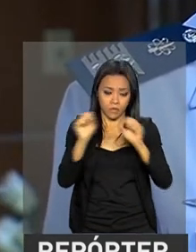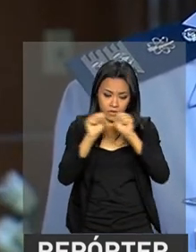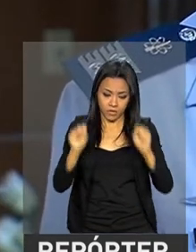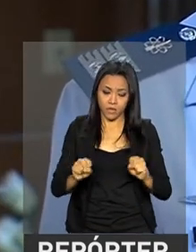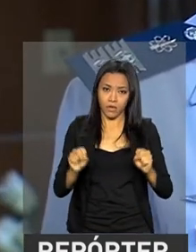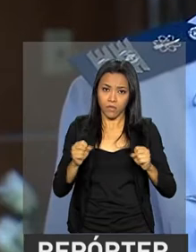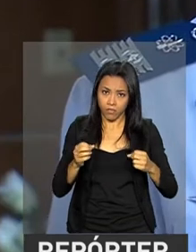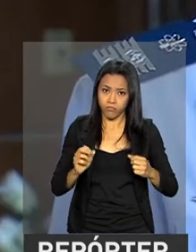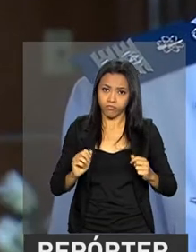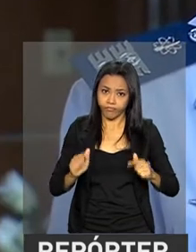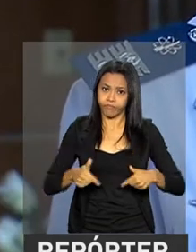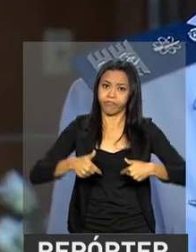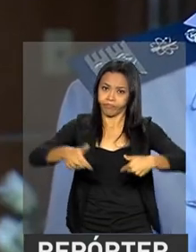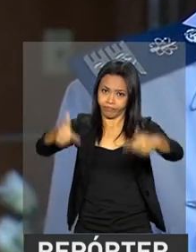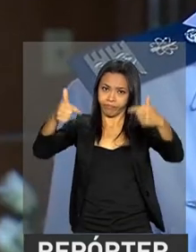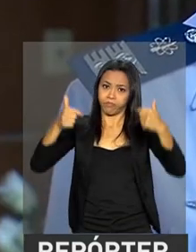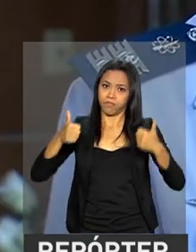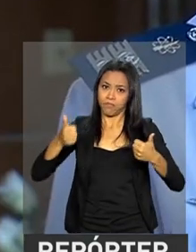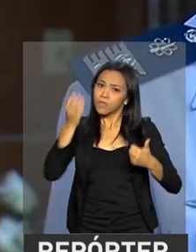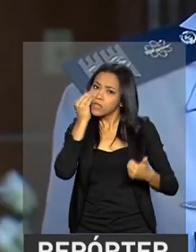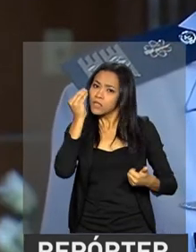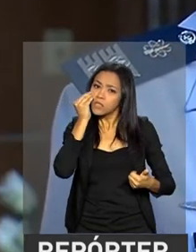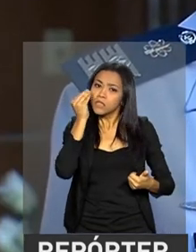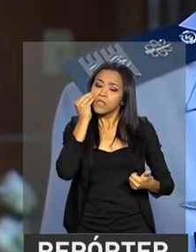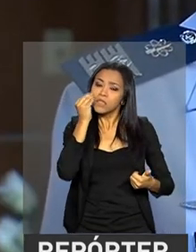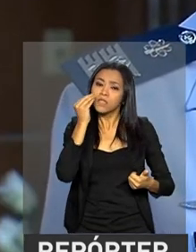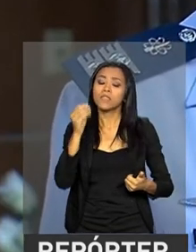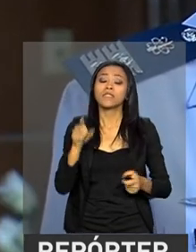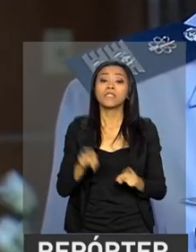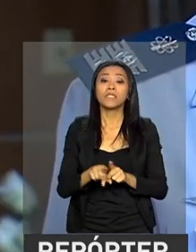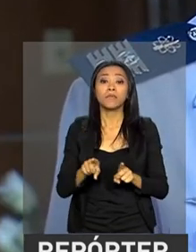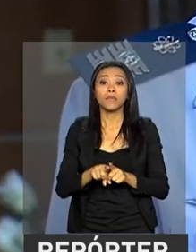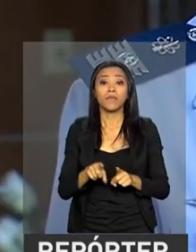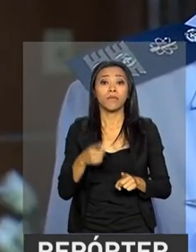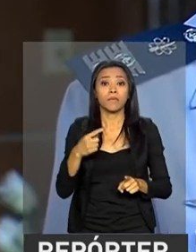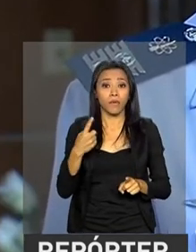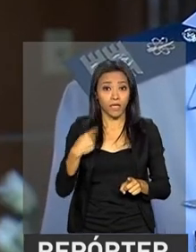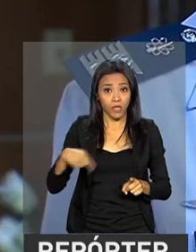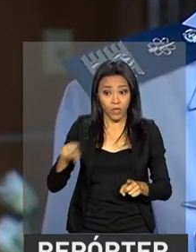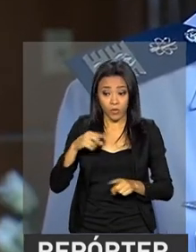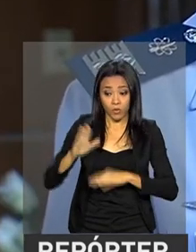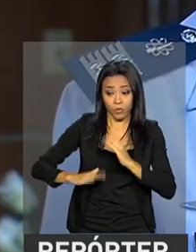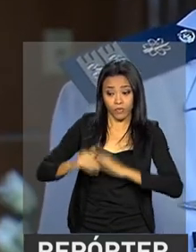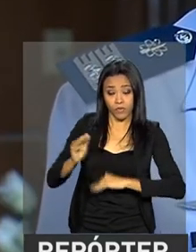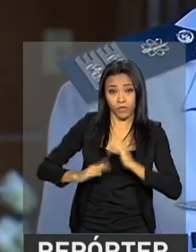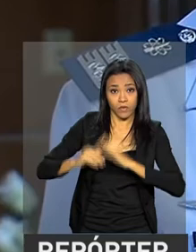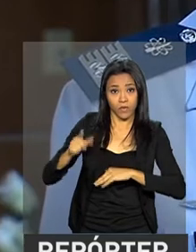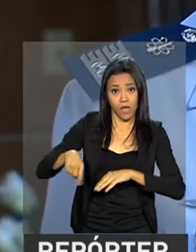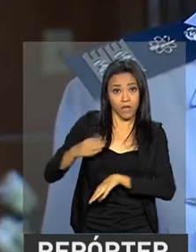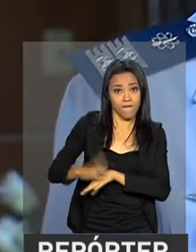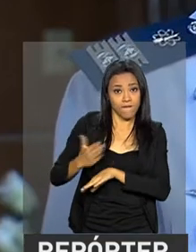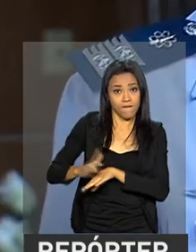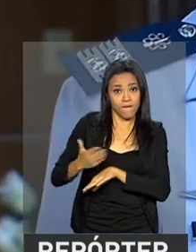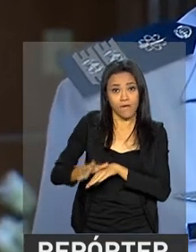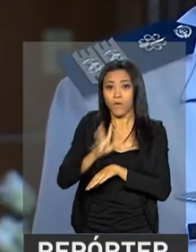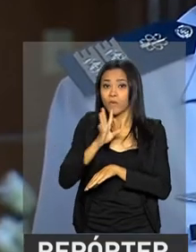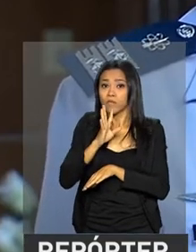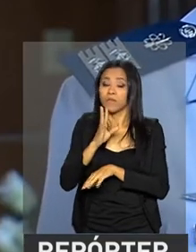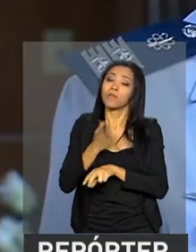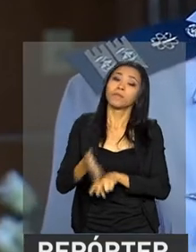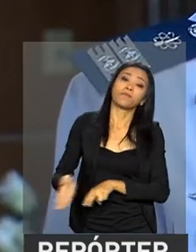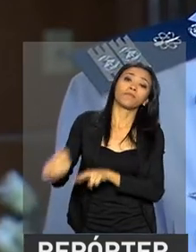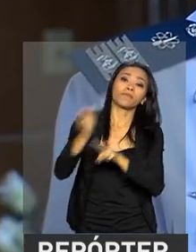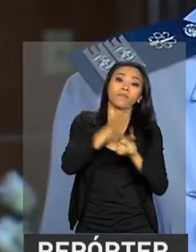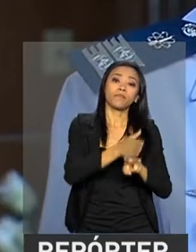operando, continuamente sendo testados, e também manter a nossa equipe operacional treinada. Um outro tipo